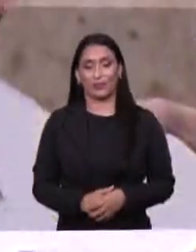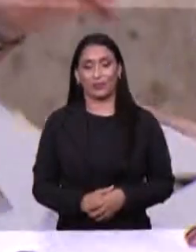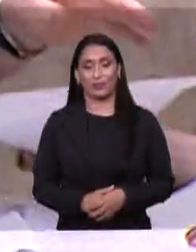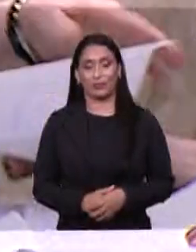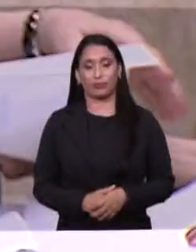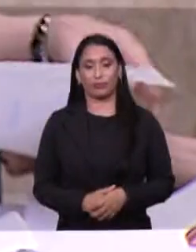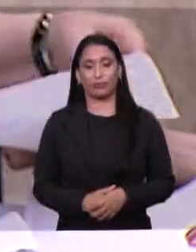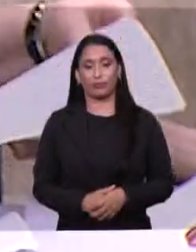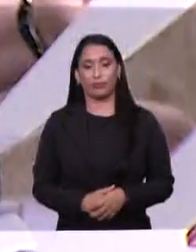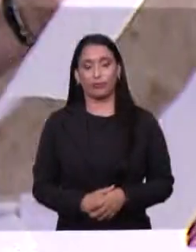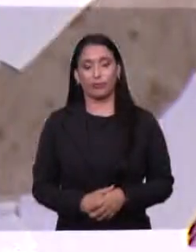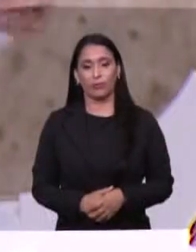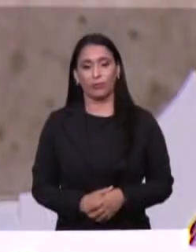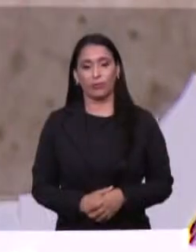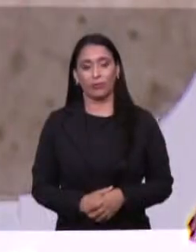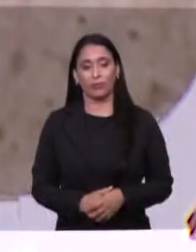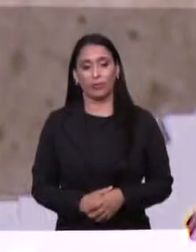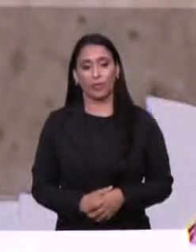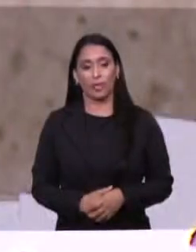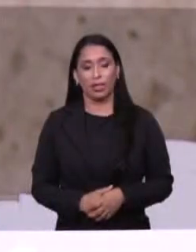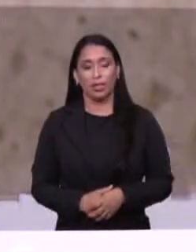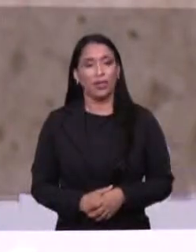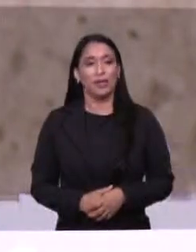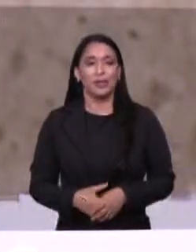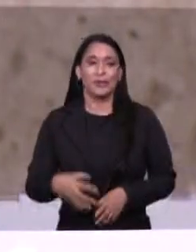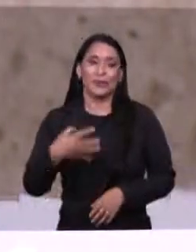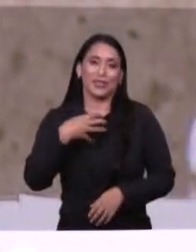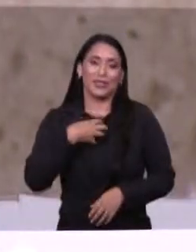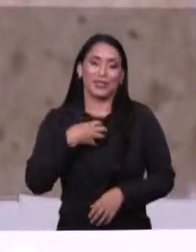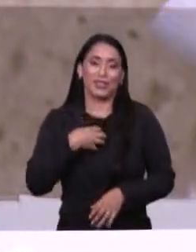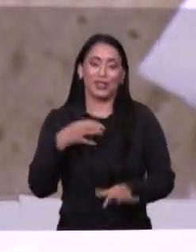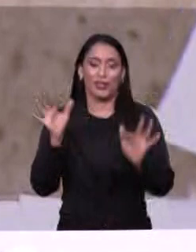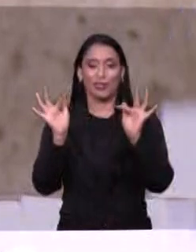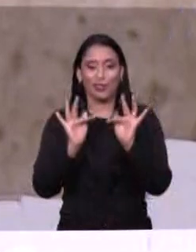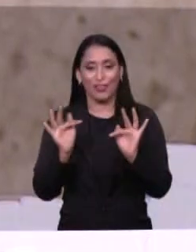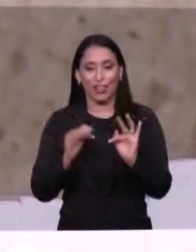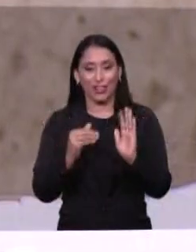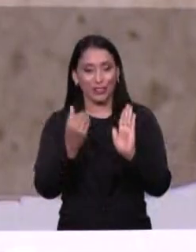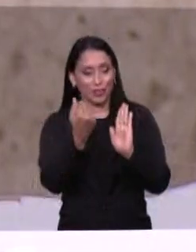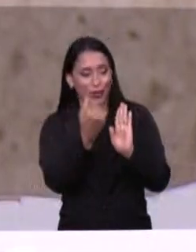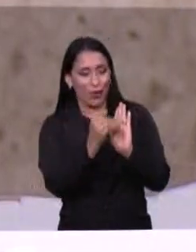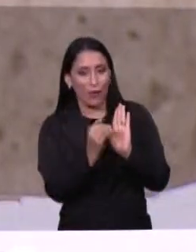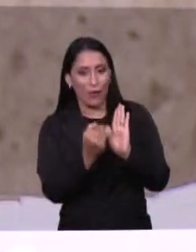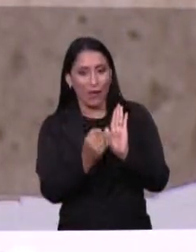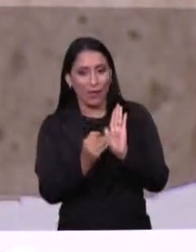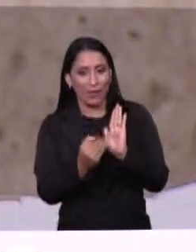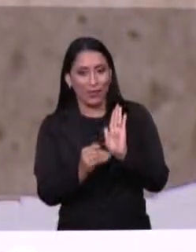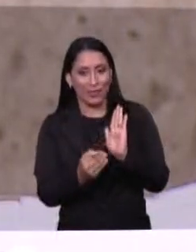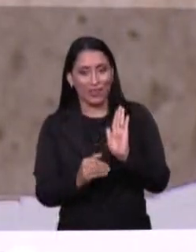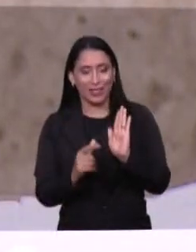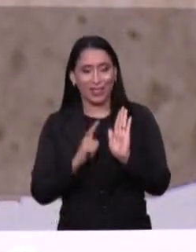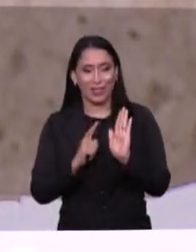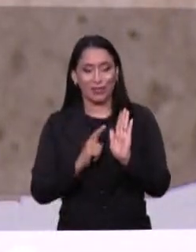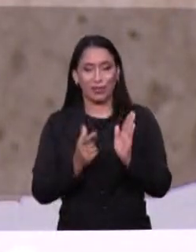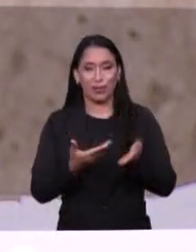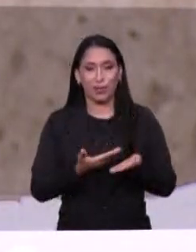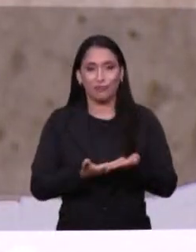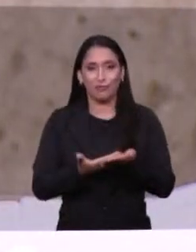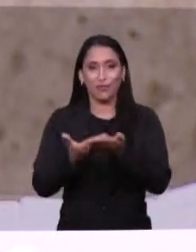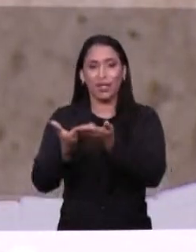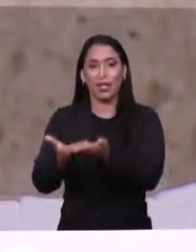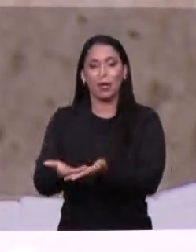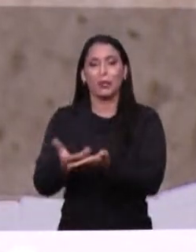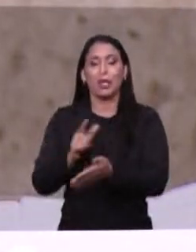E eu confesso que eu estou muito feliz com a lista, né, que vamos encaminhar ao presidente